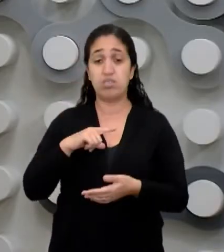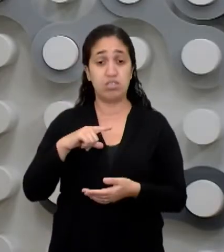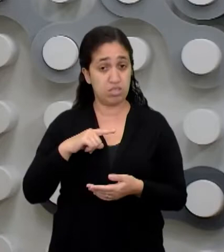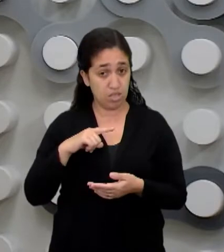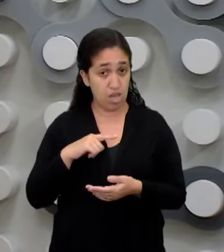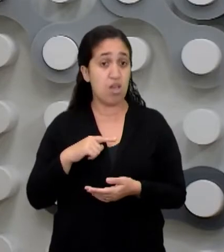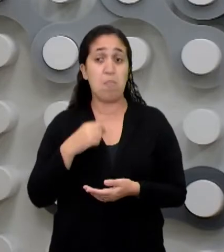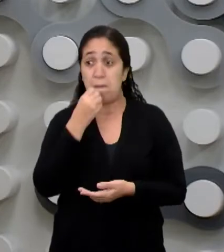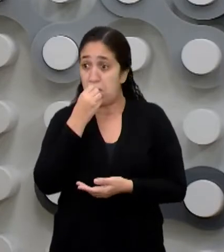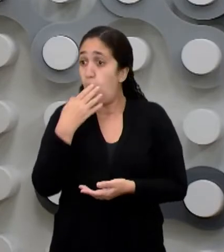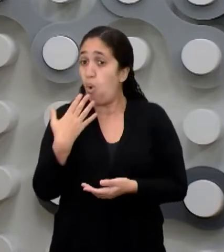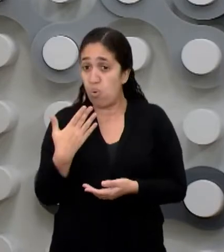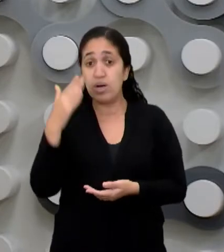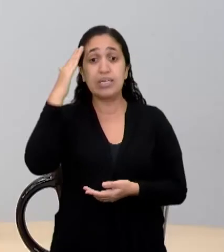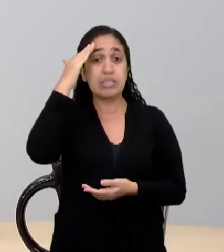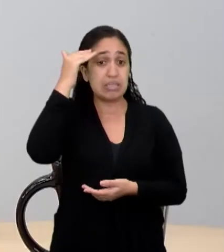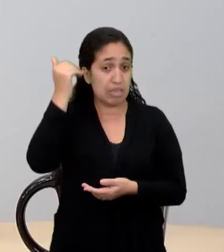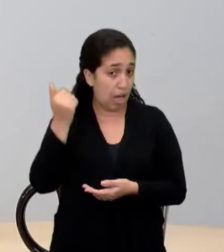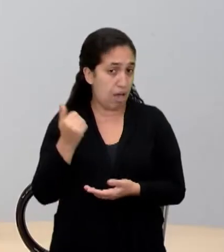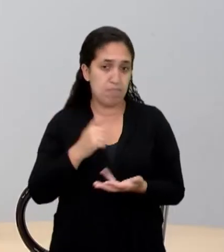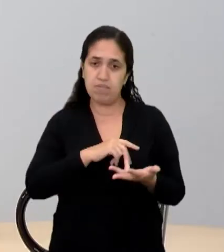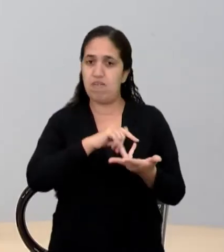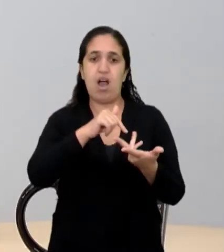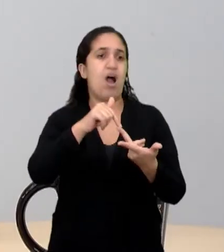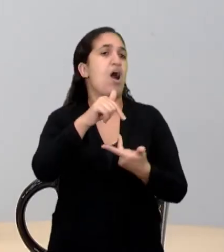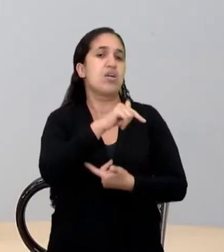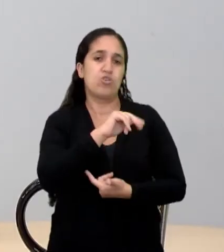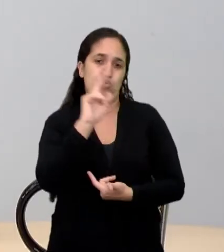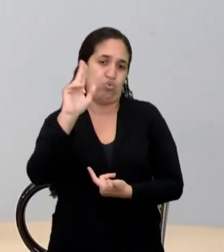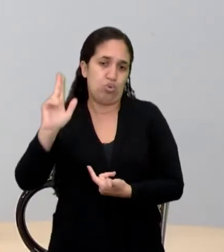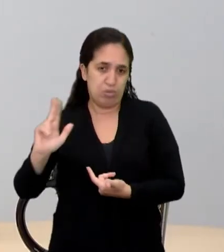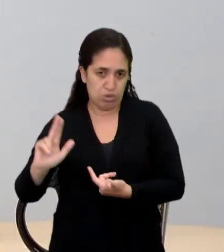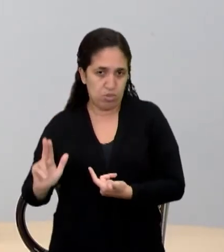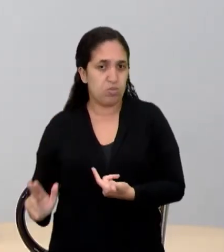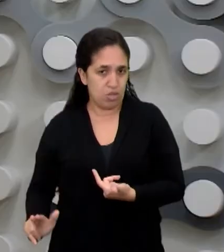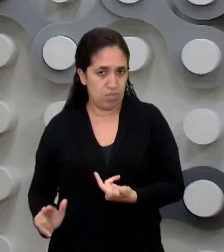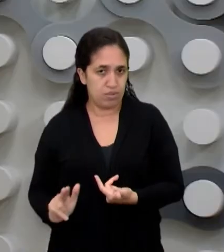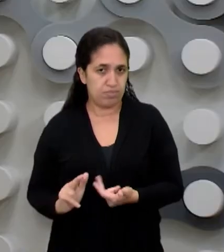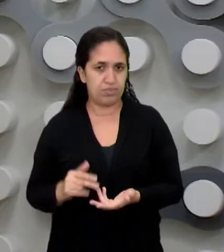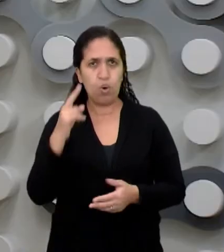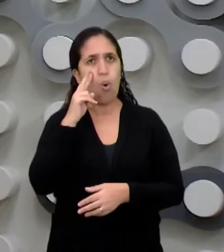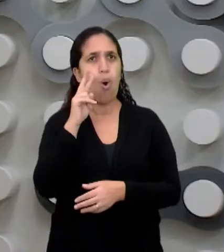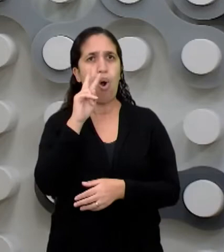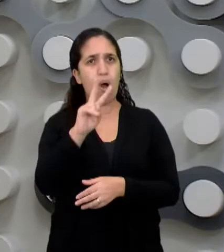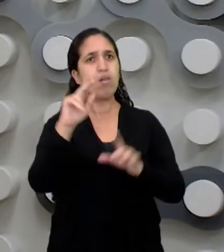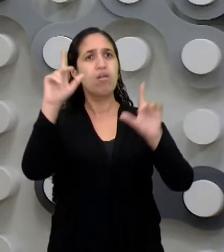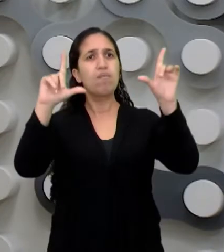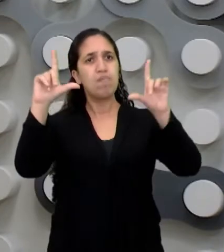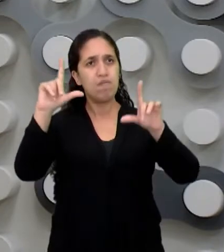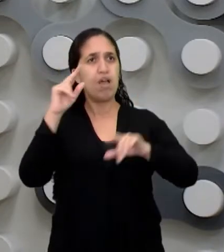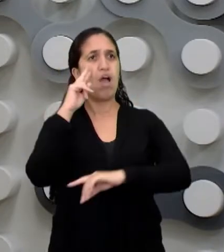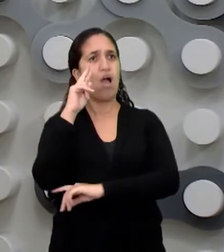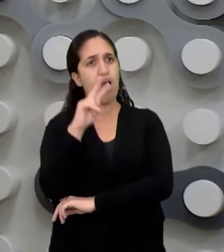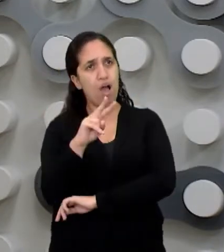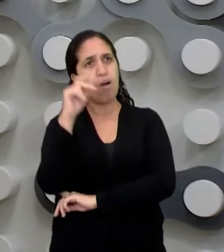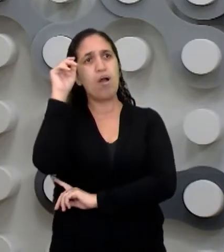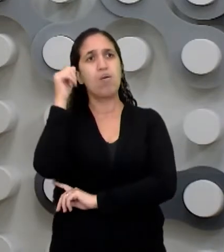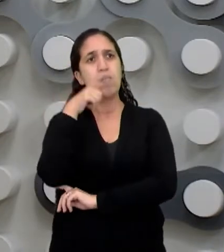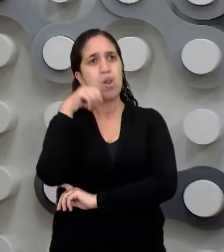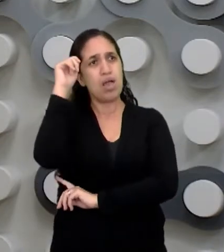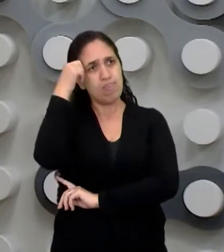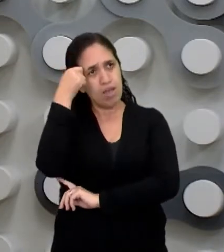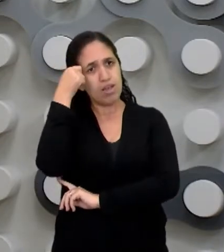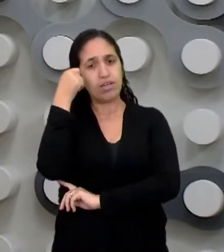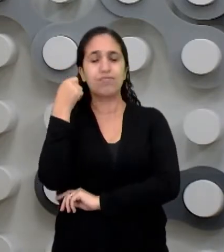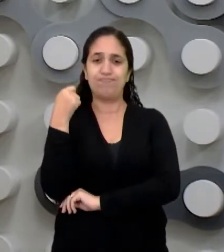muito boas, né? A gente sabe aí, Maju Coutinho, etc. A gente pode falar vários nomes aqui. Mas não basta eu olhar para a TV e ver uma mulher negra, você olhar para a TV e ver uma mulher negra, se